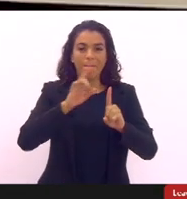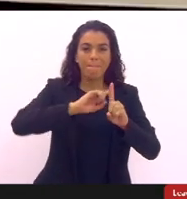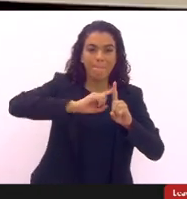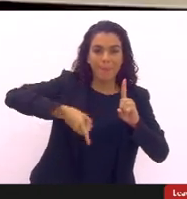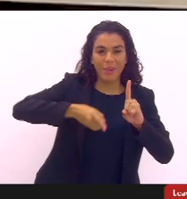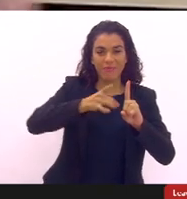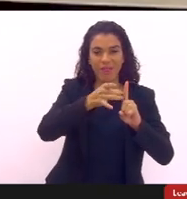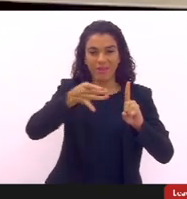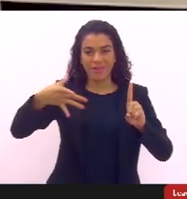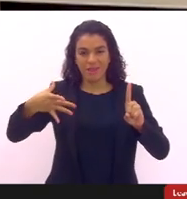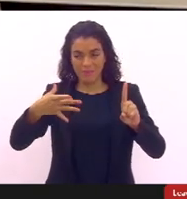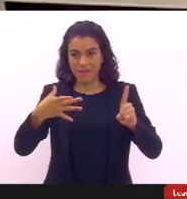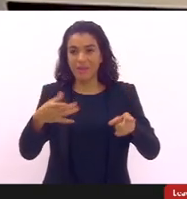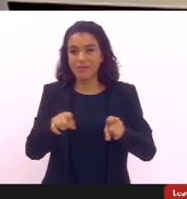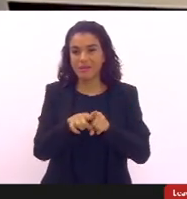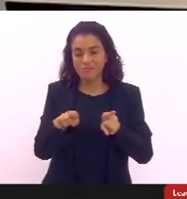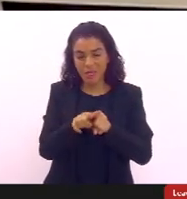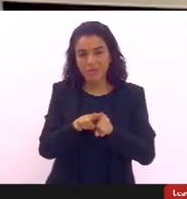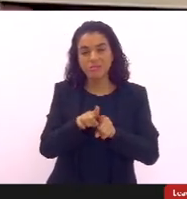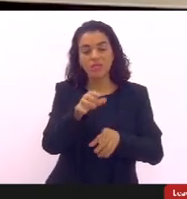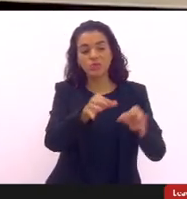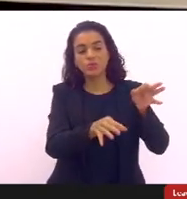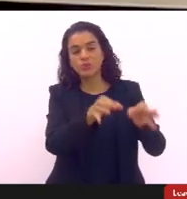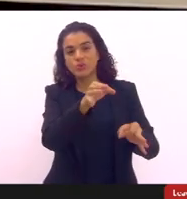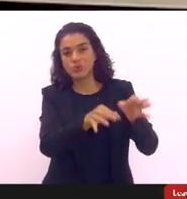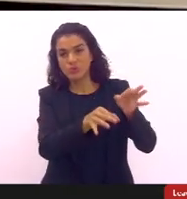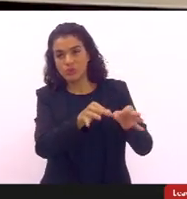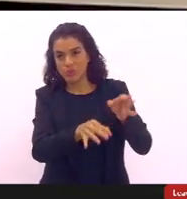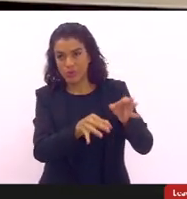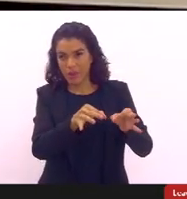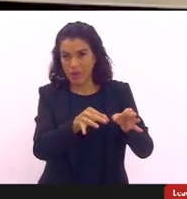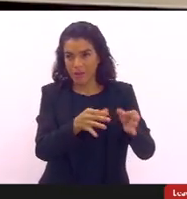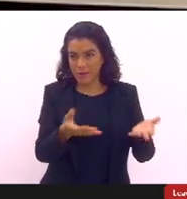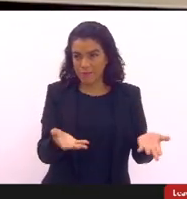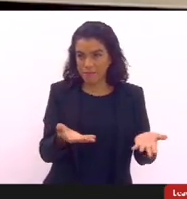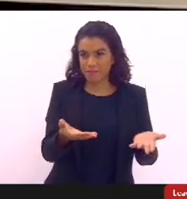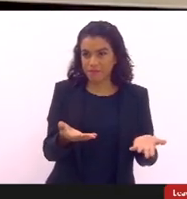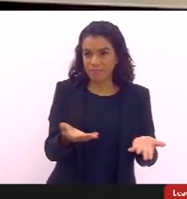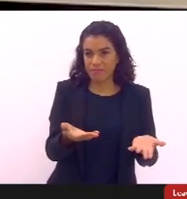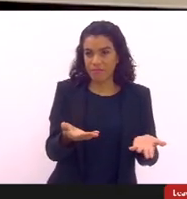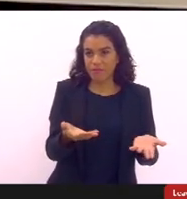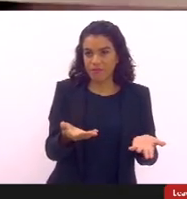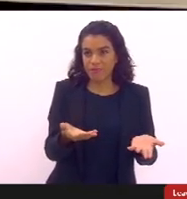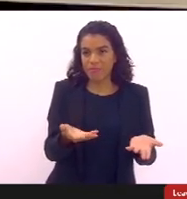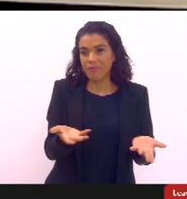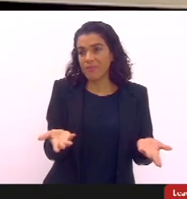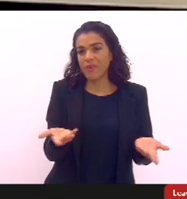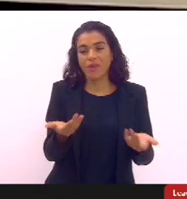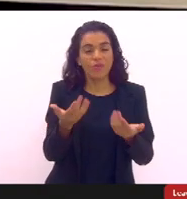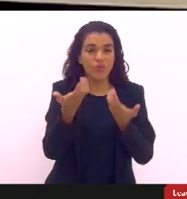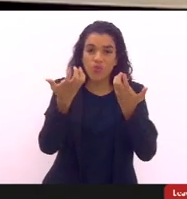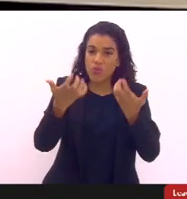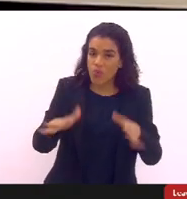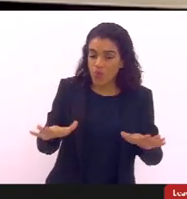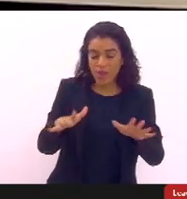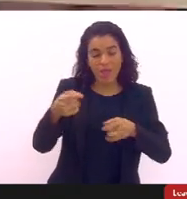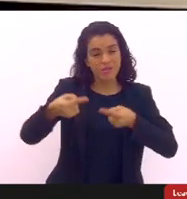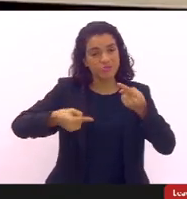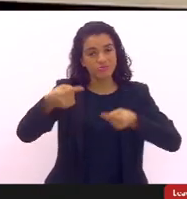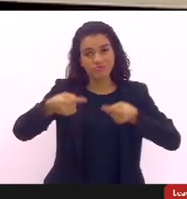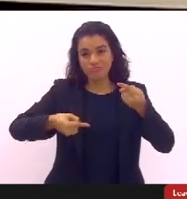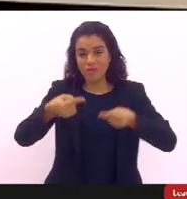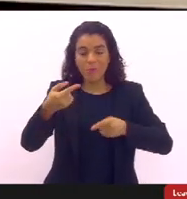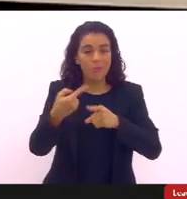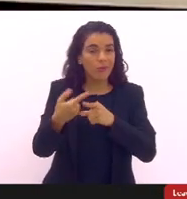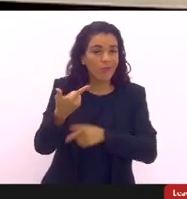não ser subjugadas a ter que debater esse assunto com a SEAP, que, aliás, não quer fazer essa discussão, porque, aliás,